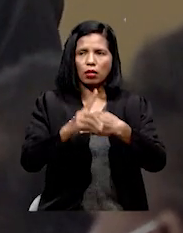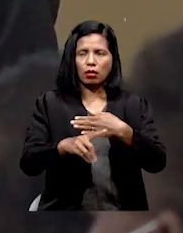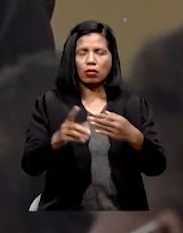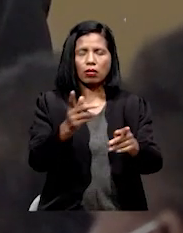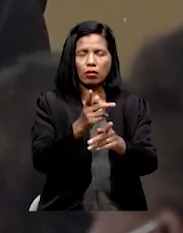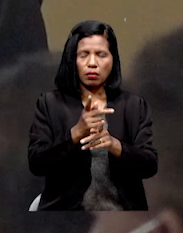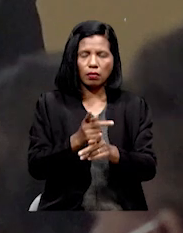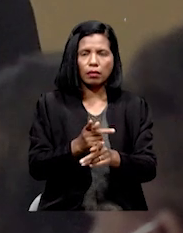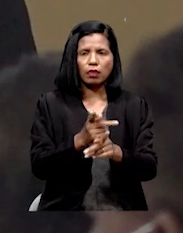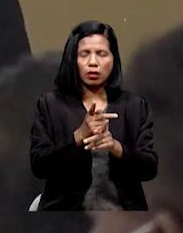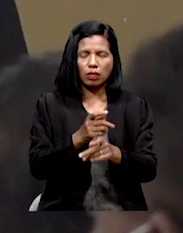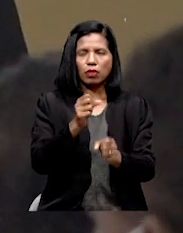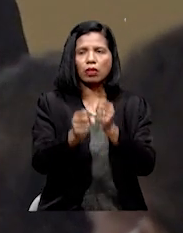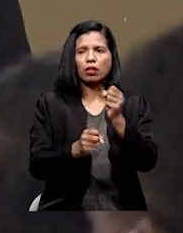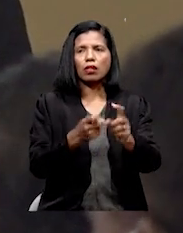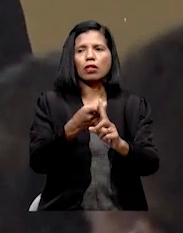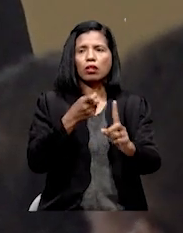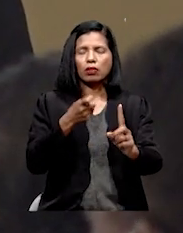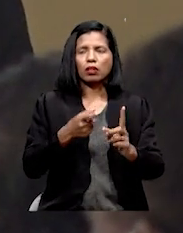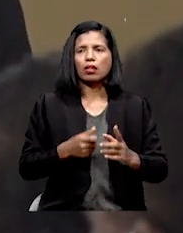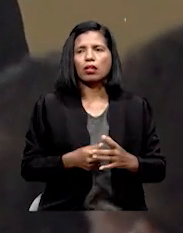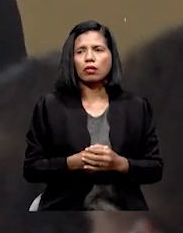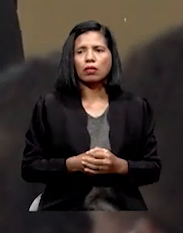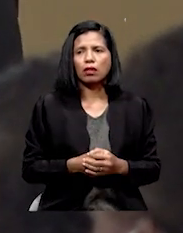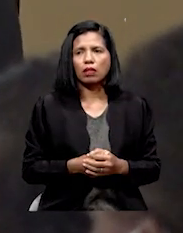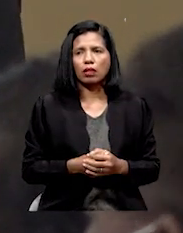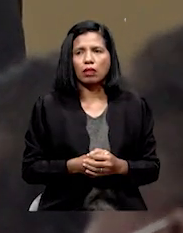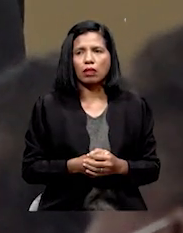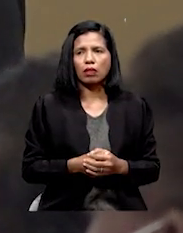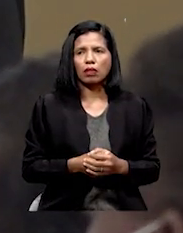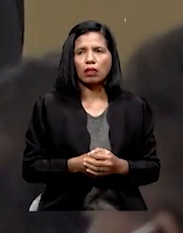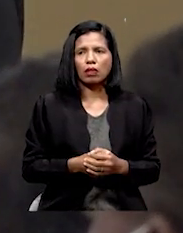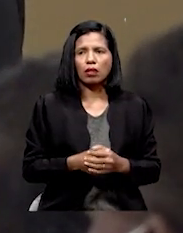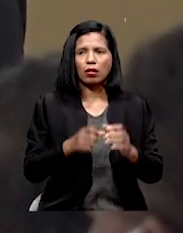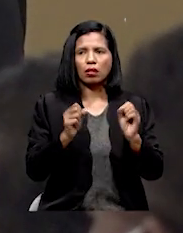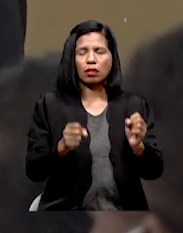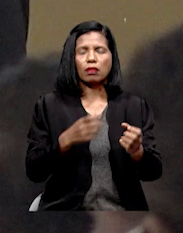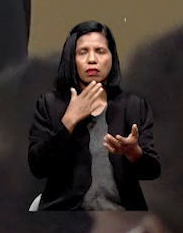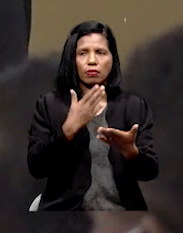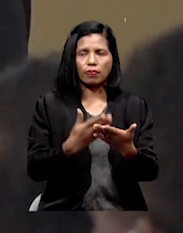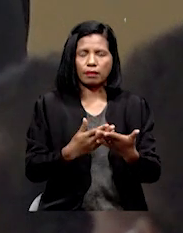proteção social li rossi expansão setor e danem.